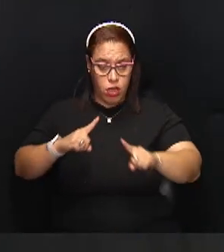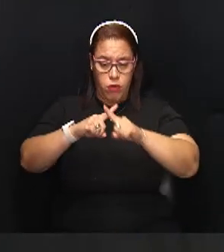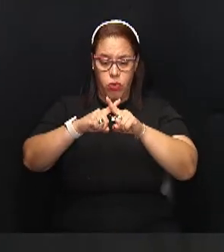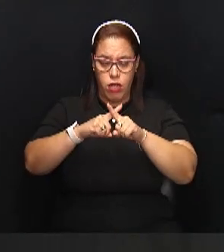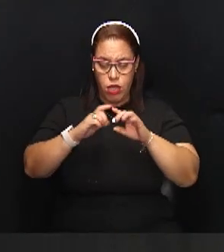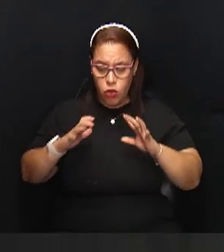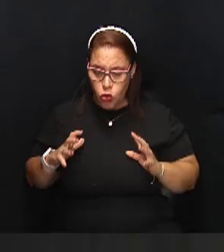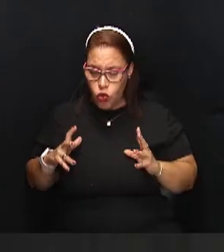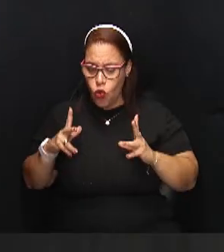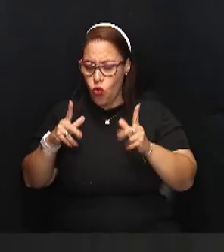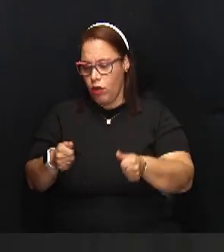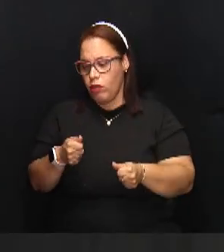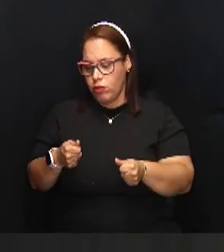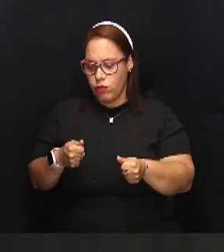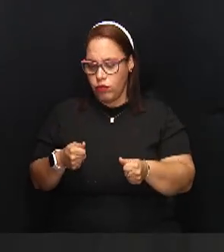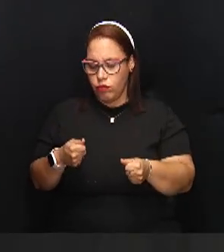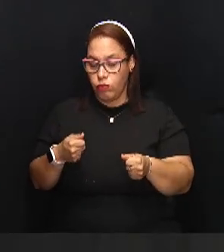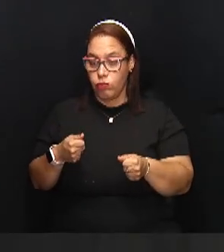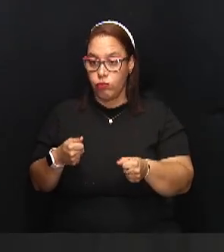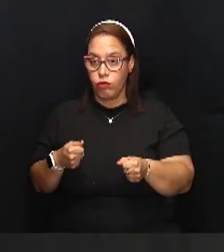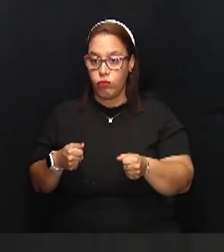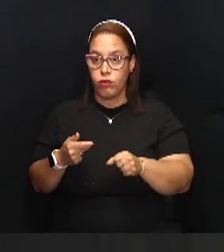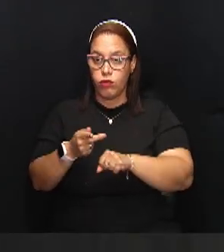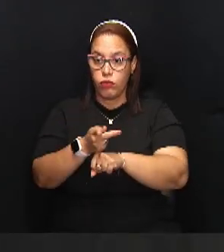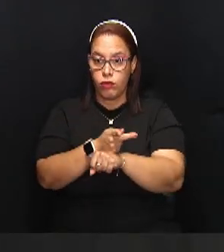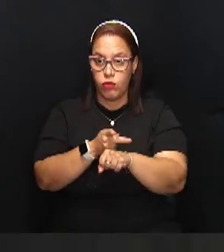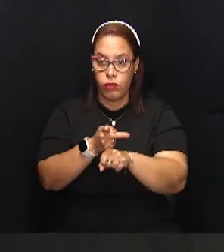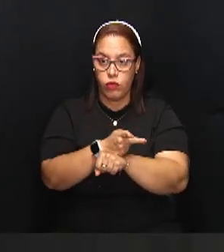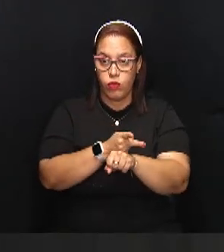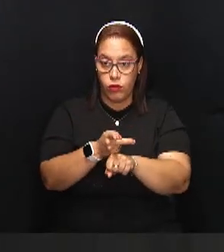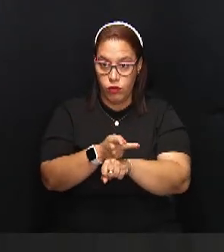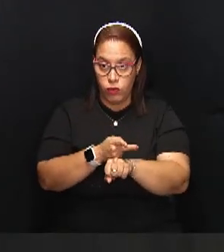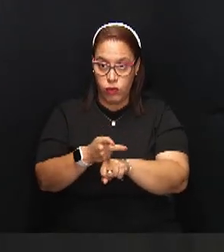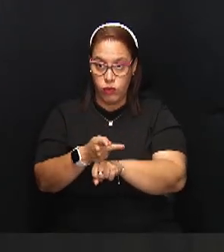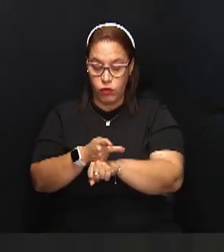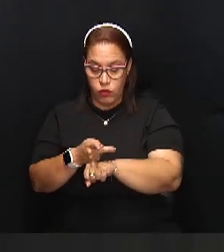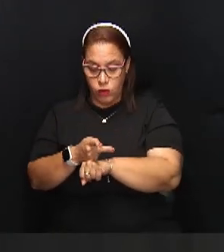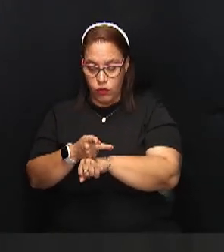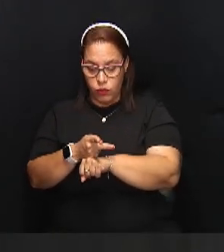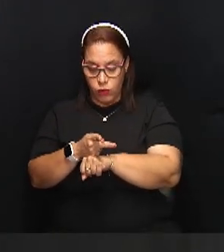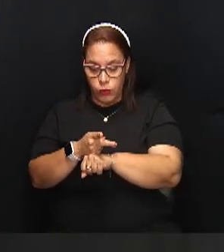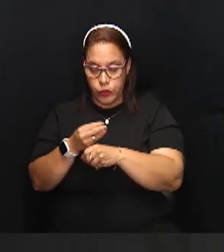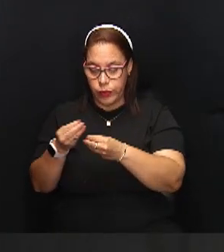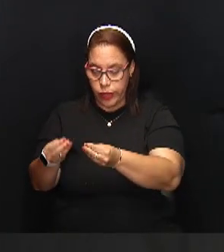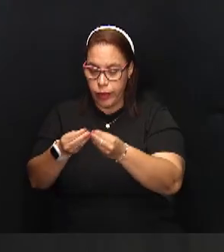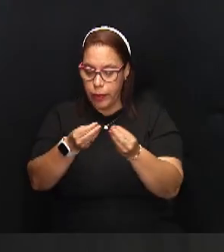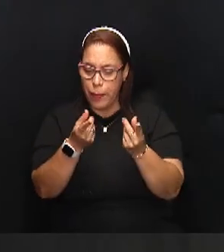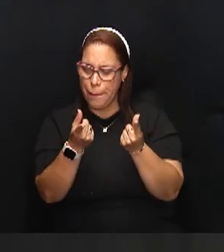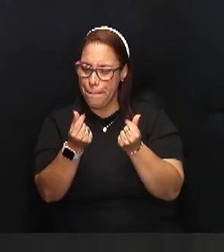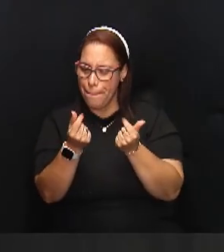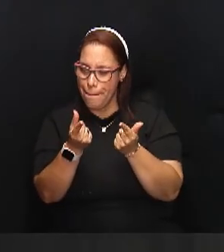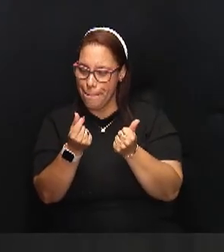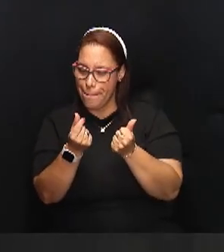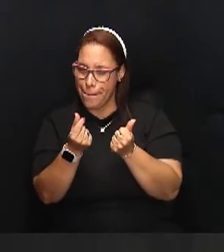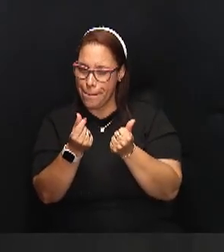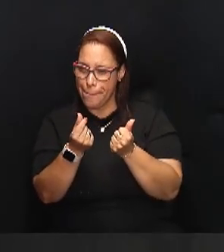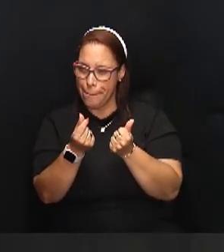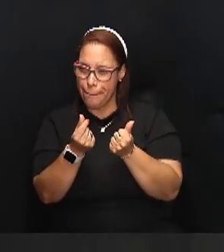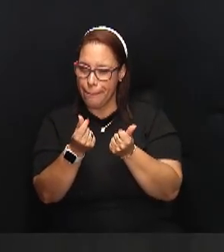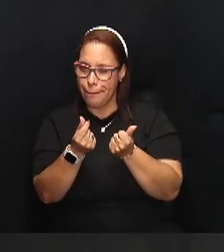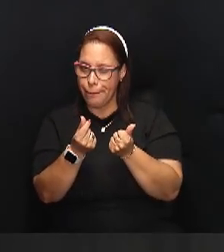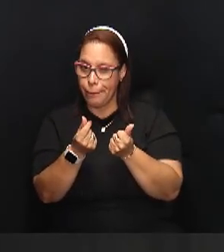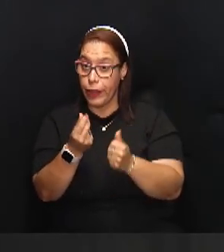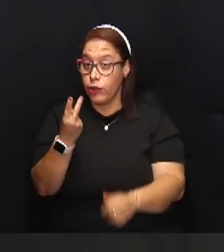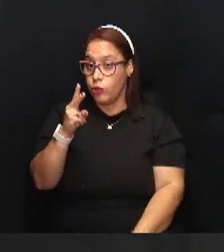todas as vezes que nós somos procurados para poder destinar algum recurso, tem lá